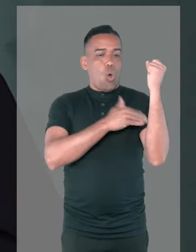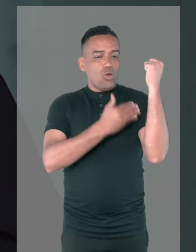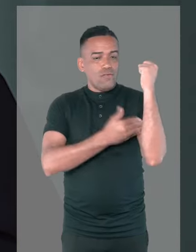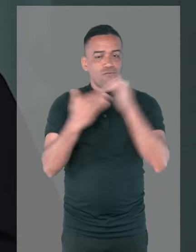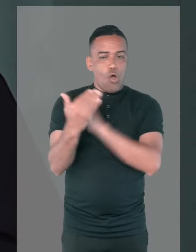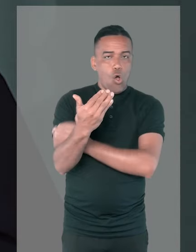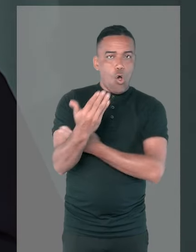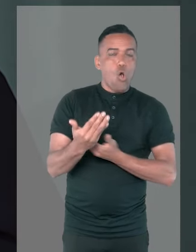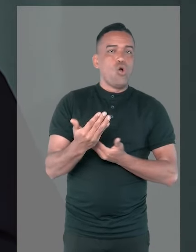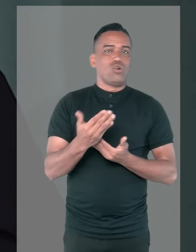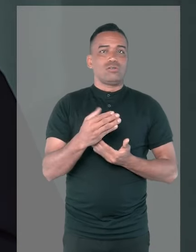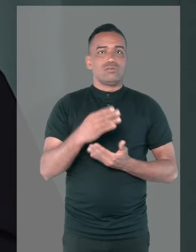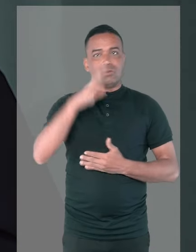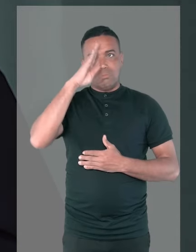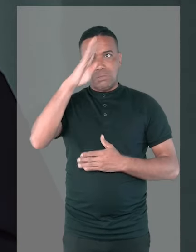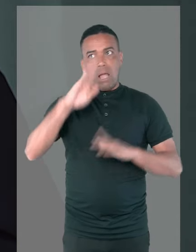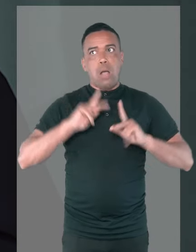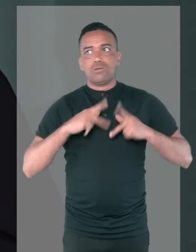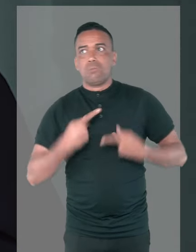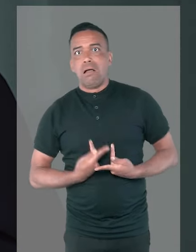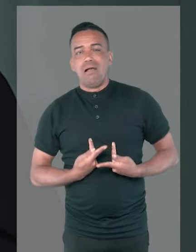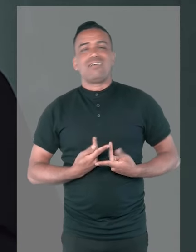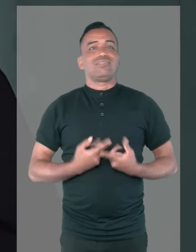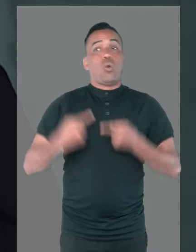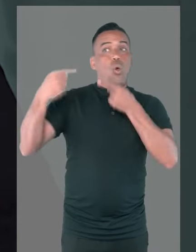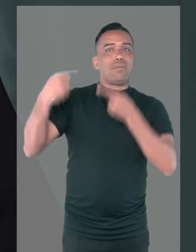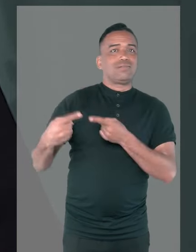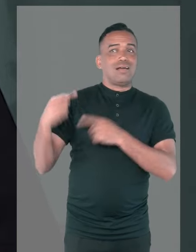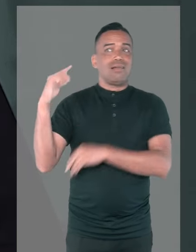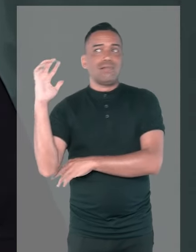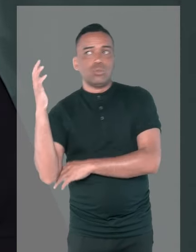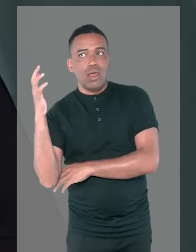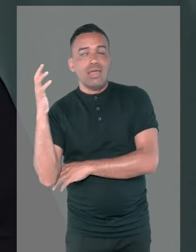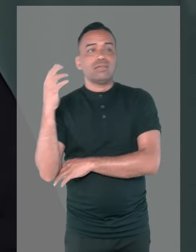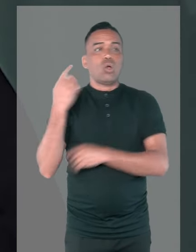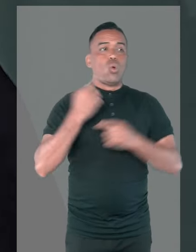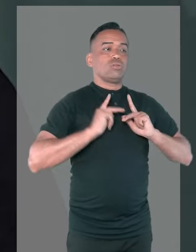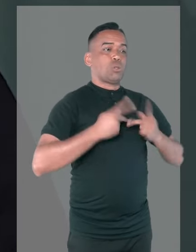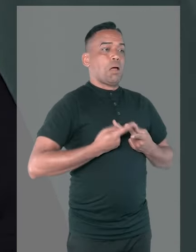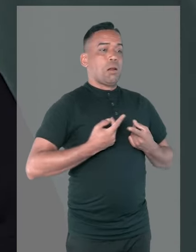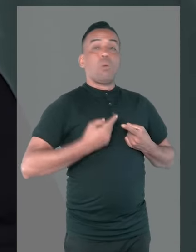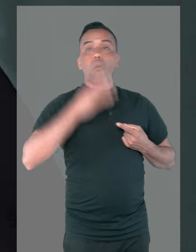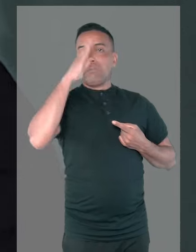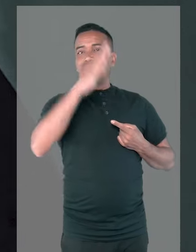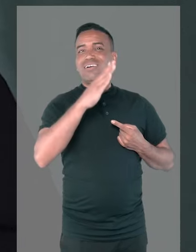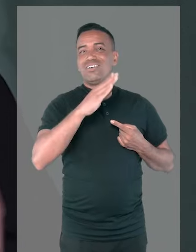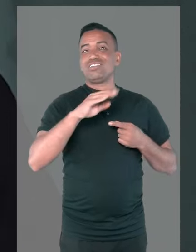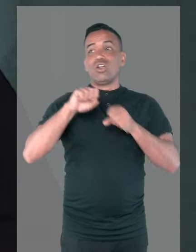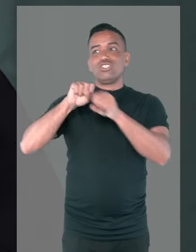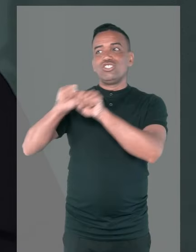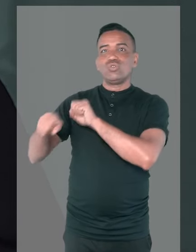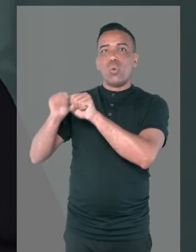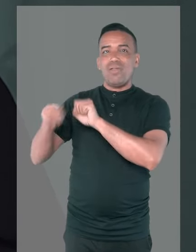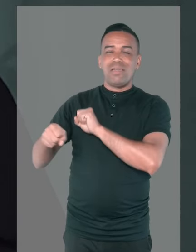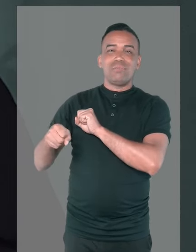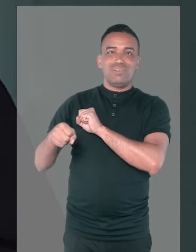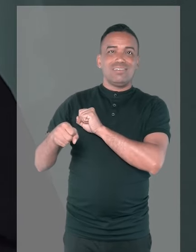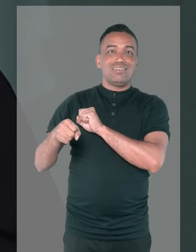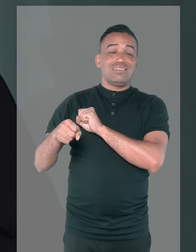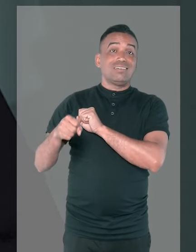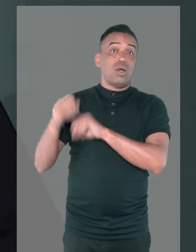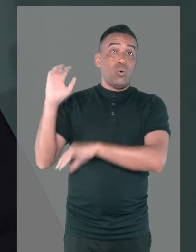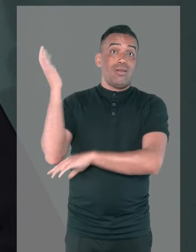ou onipotência. Nós competimos e destruímos aquilo que somente em outros tempos a natureza poderia